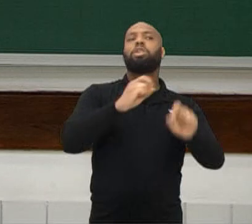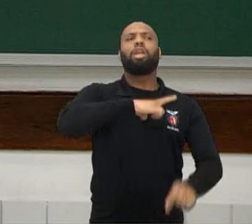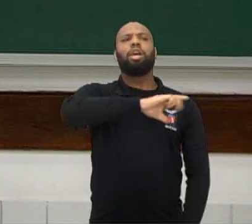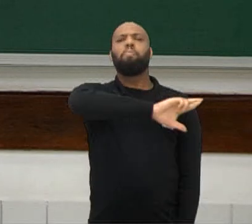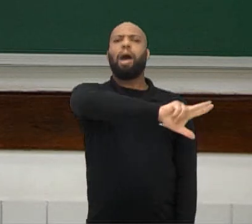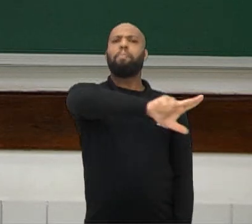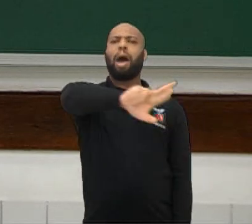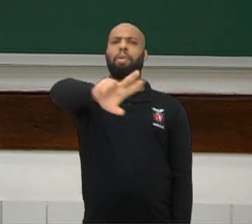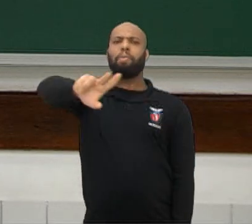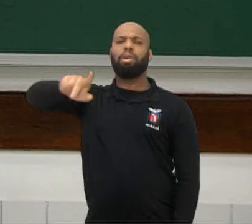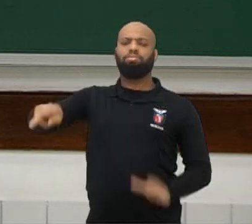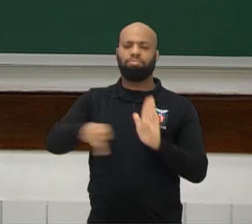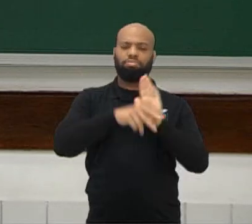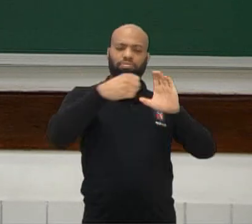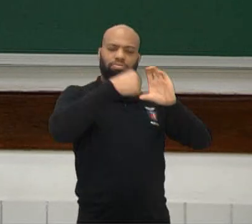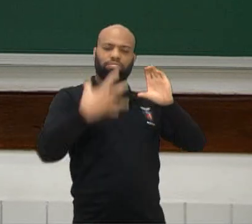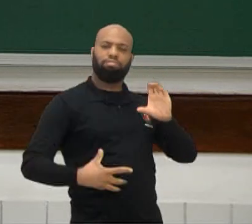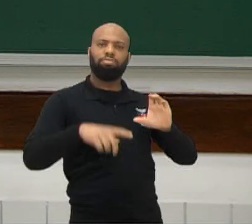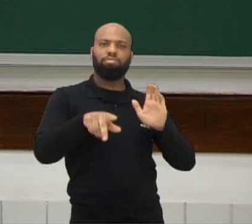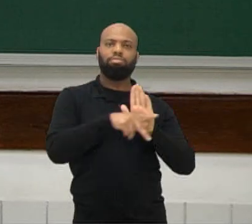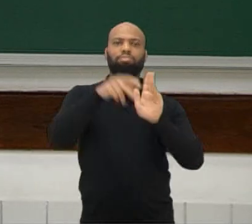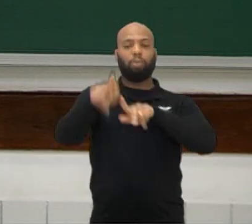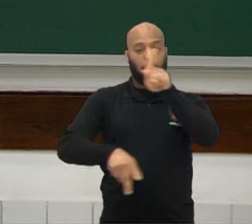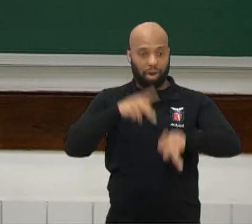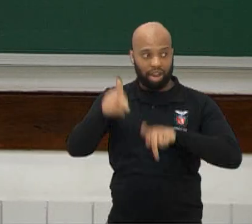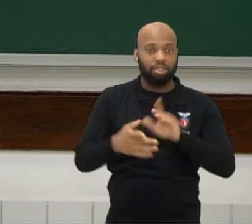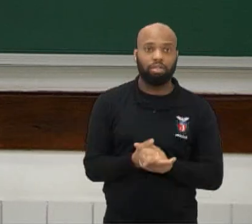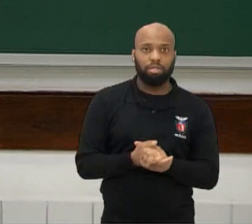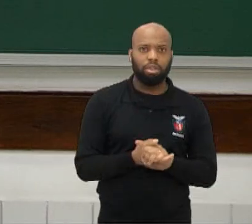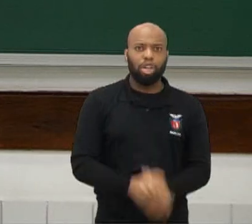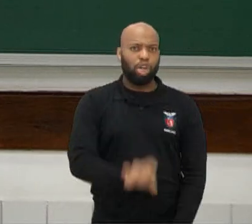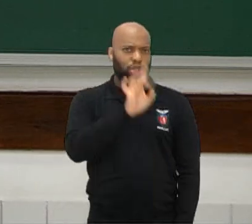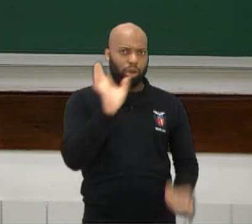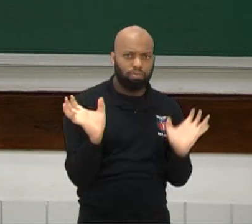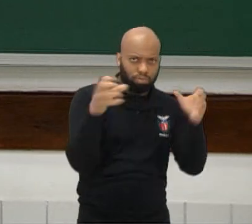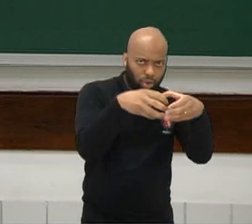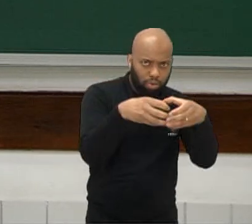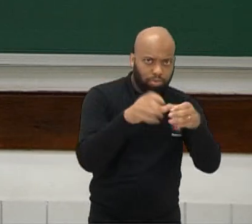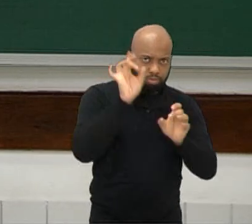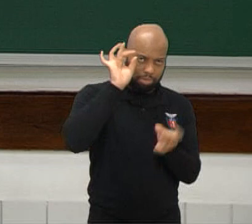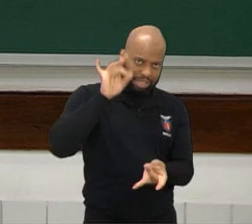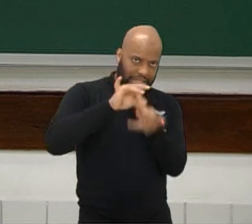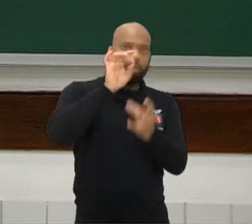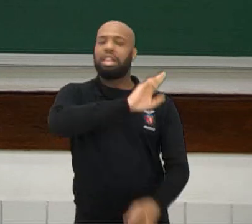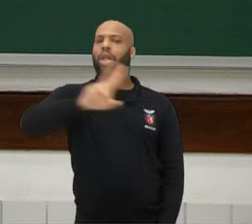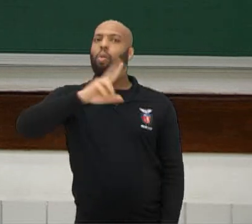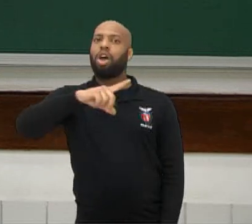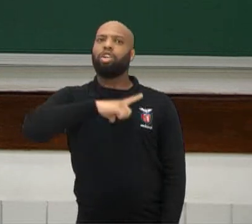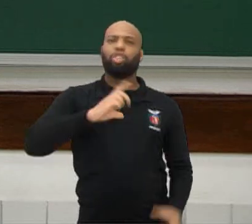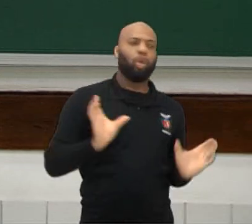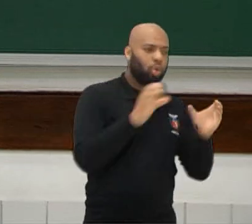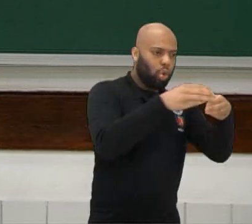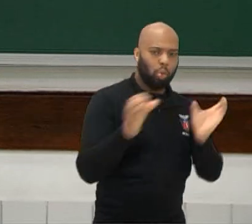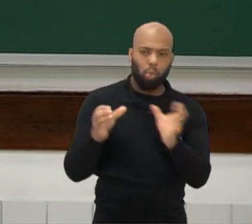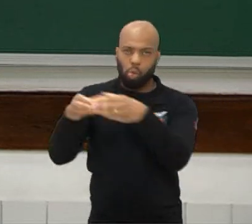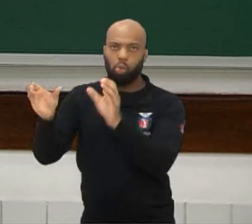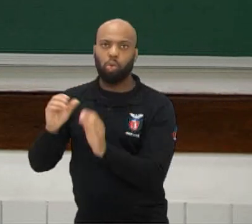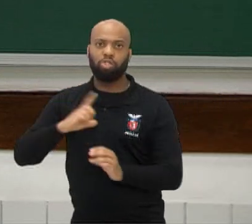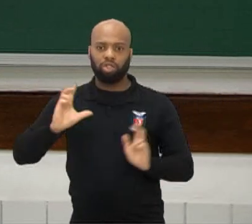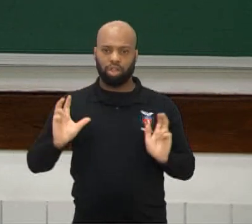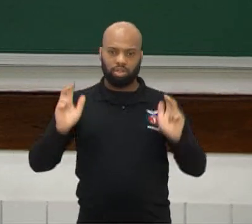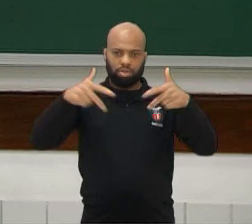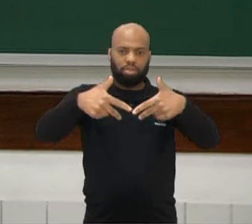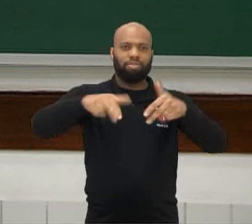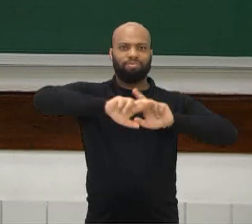diversos em termos de características populacionais. Não era apenas um grupo, mas eram vários grupos étnicos que formavam